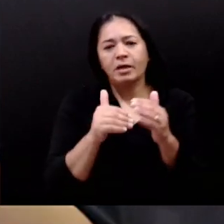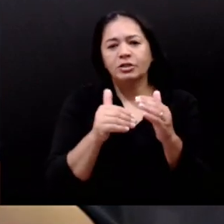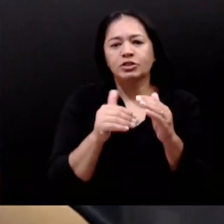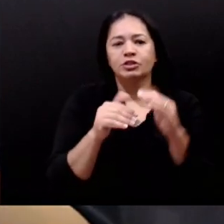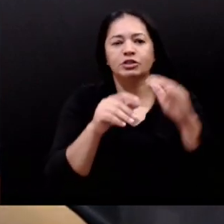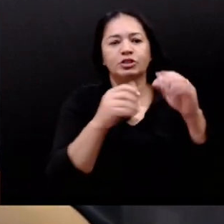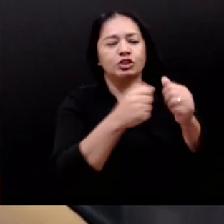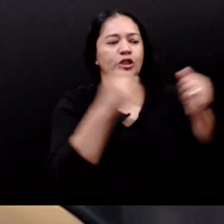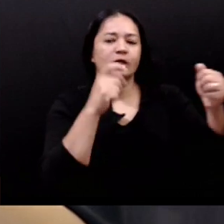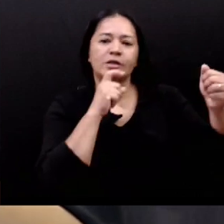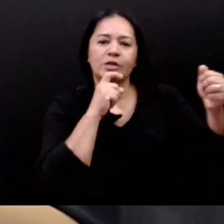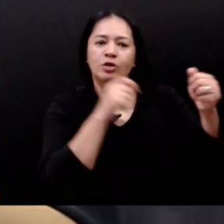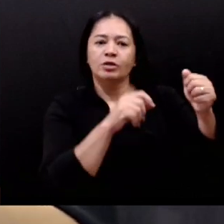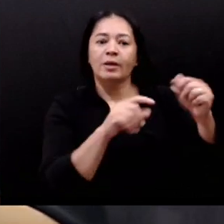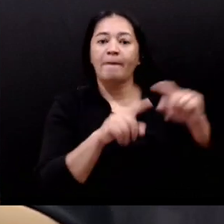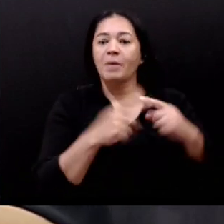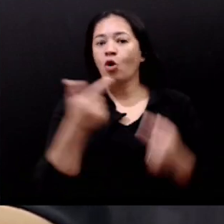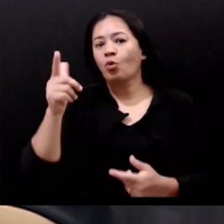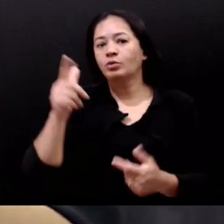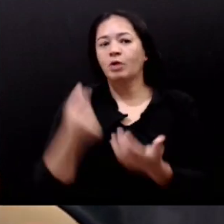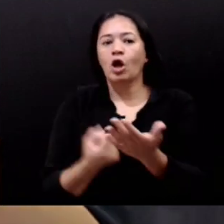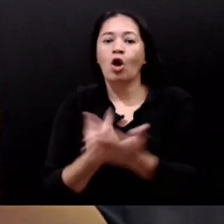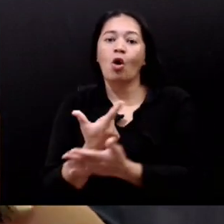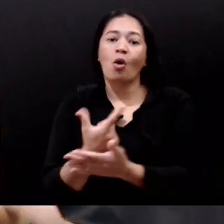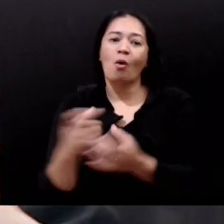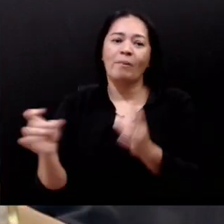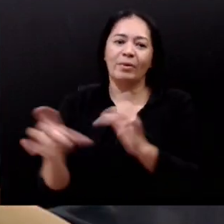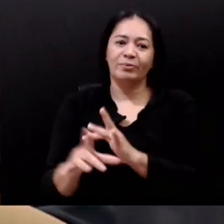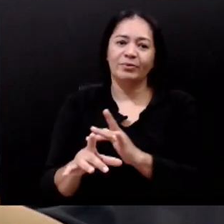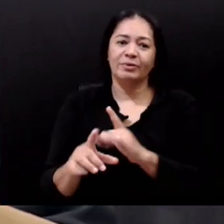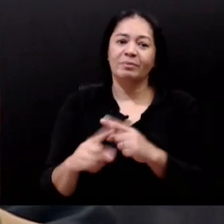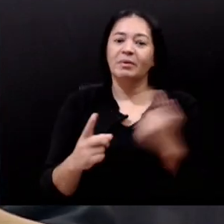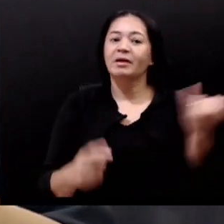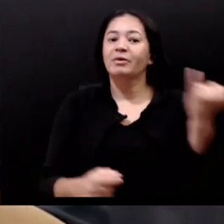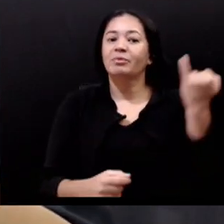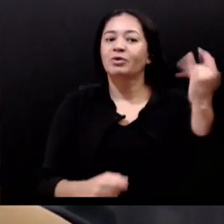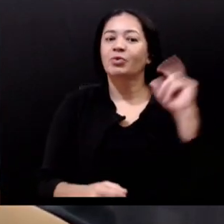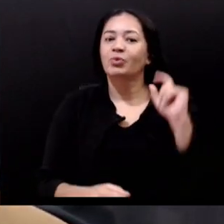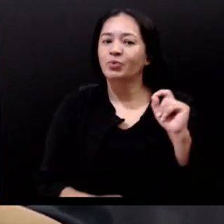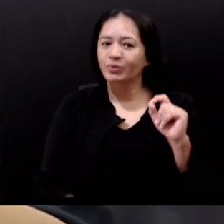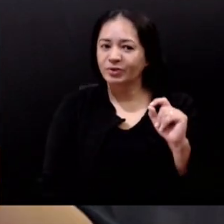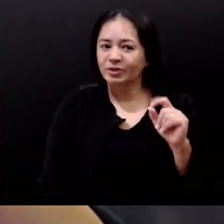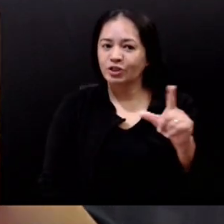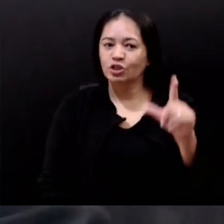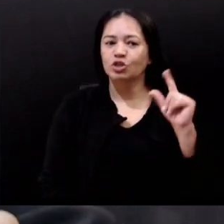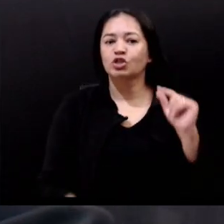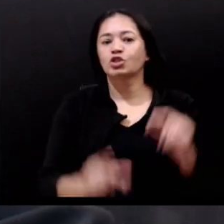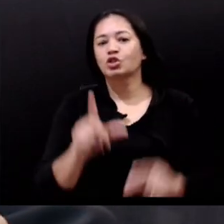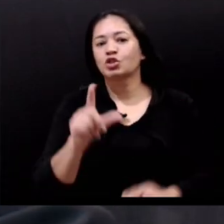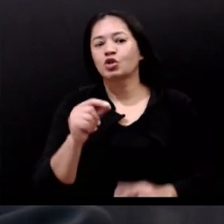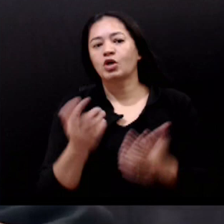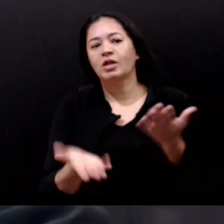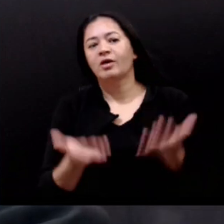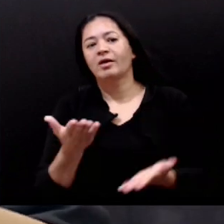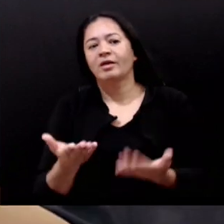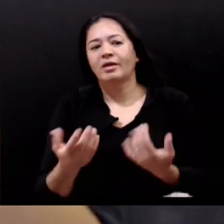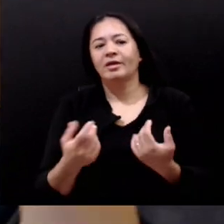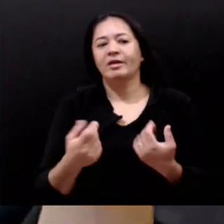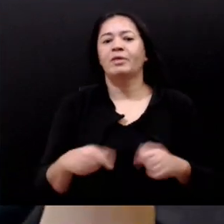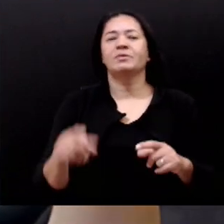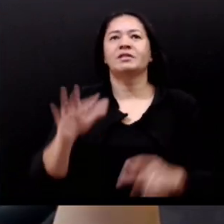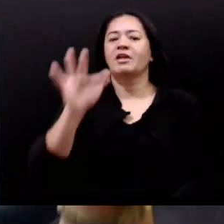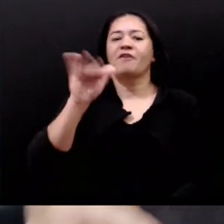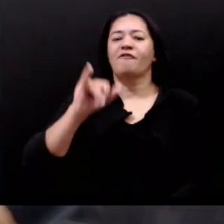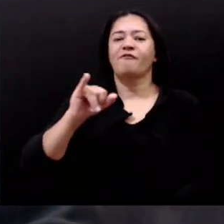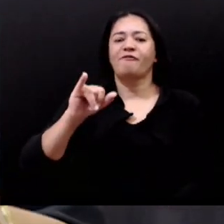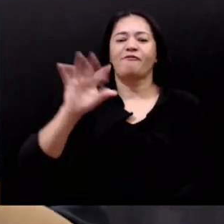já compram elas prontas, e daí é importante, obviamente, escolher algo equilibrado. Não precisa ser a marmita fit, sabe, aquela